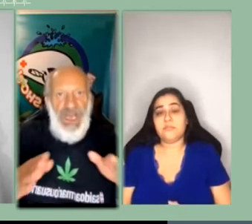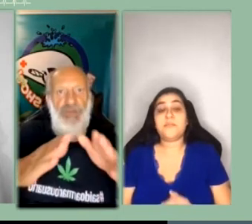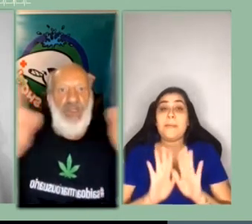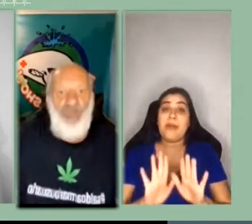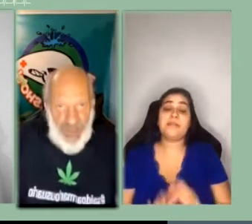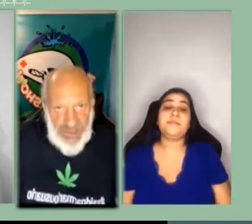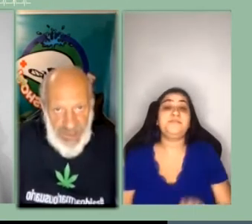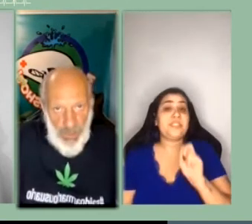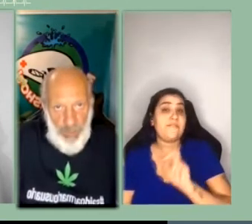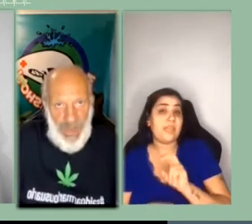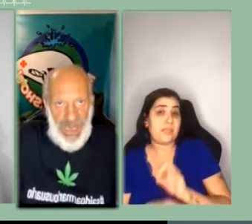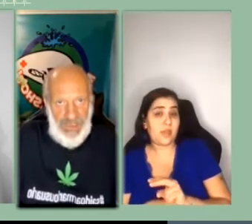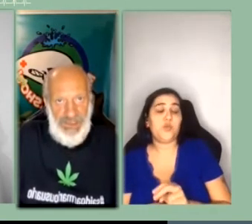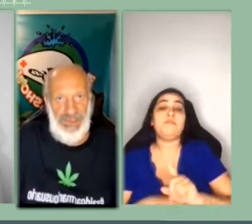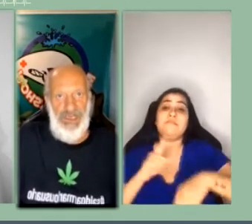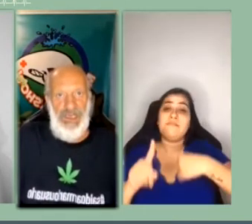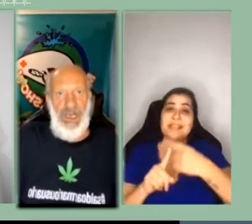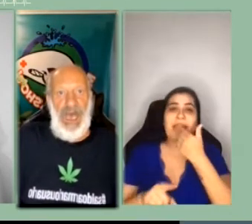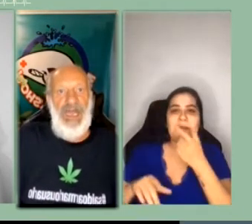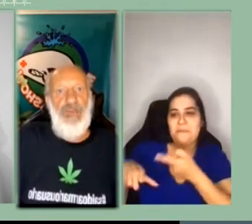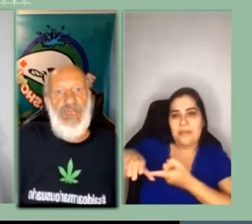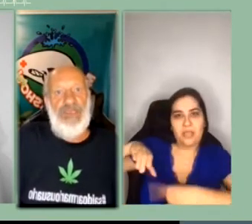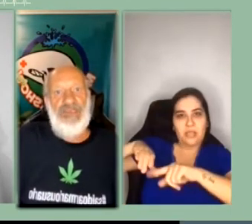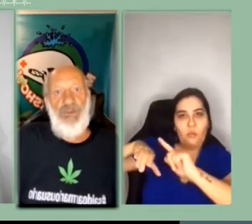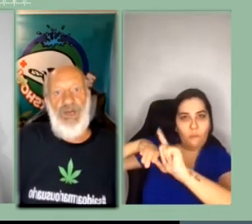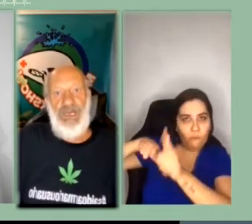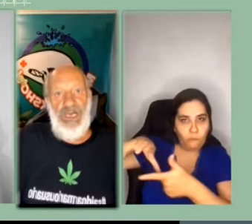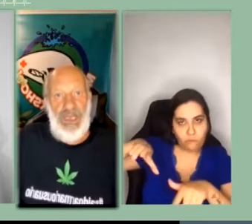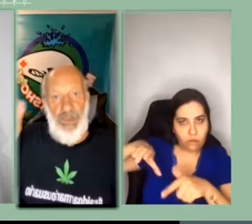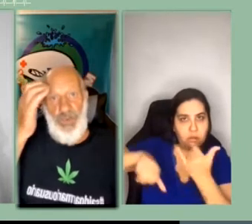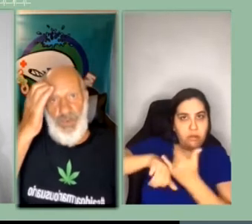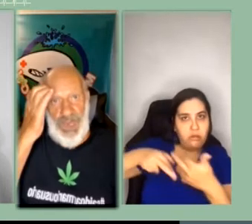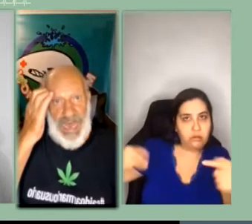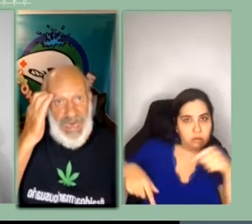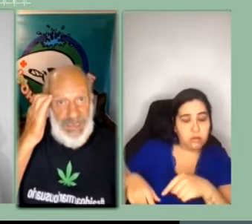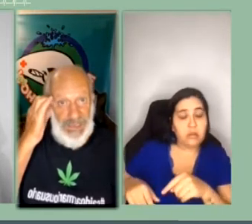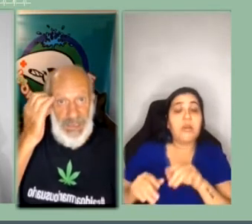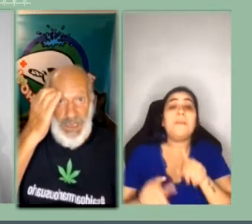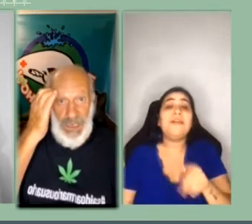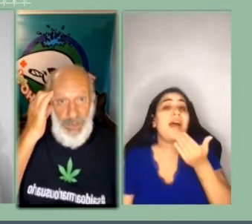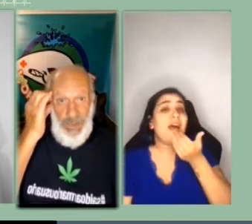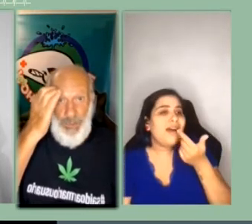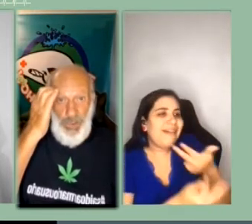venenos e alimento vazio à parte, a alimentação orgânica é muito cara,